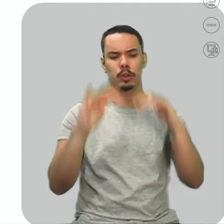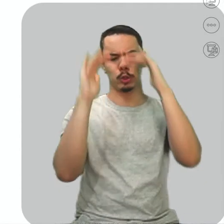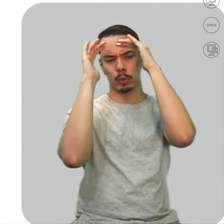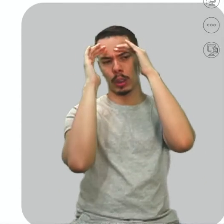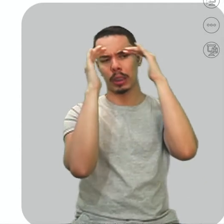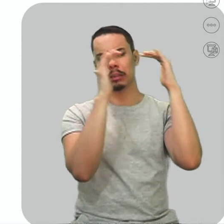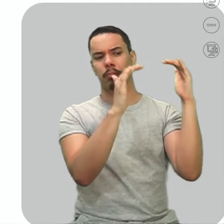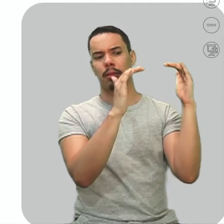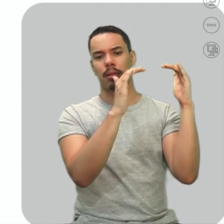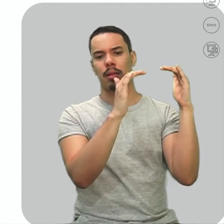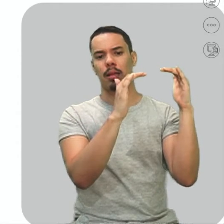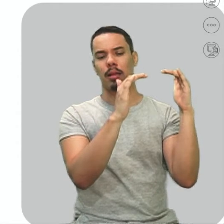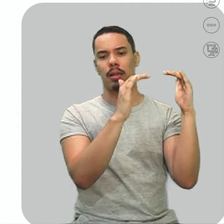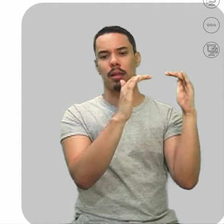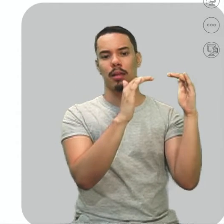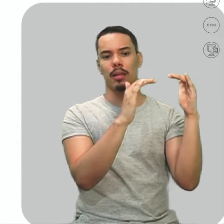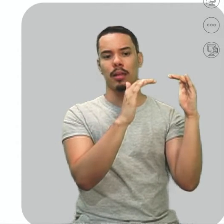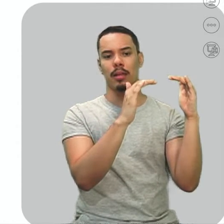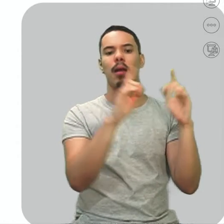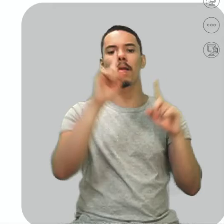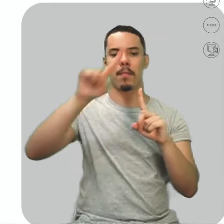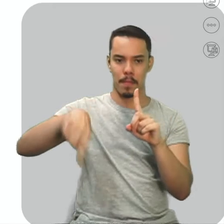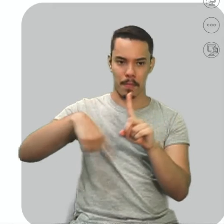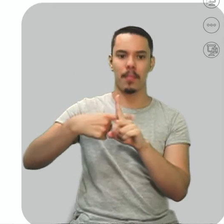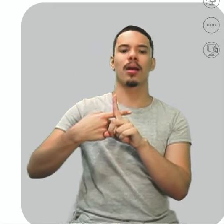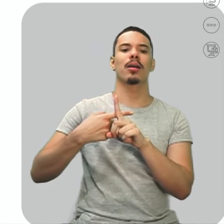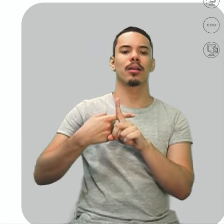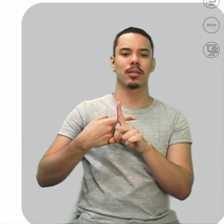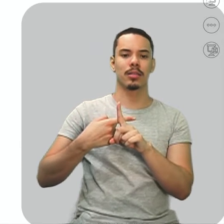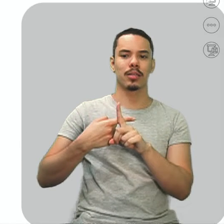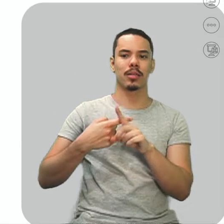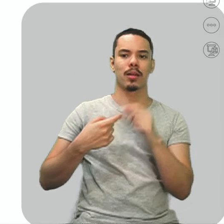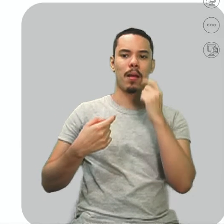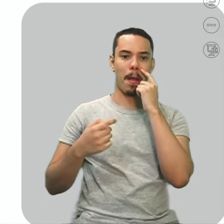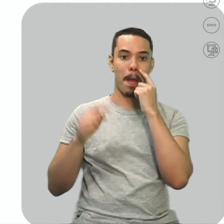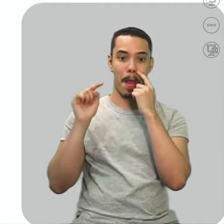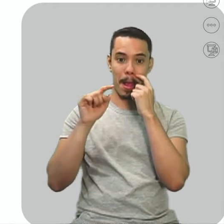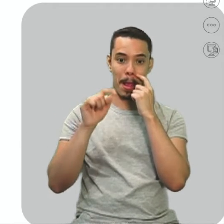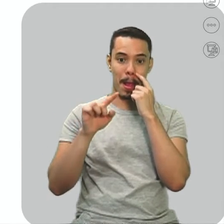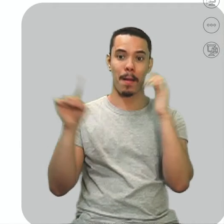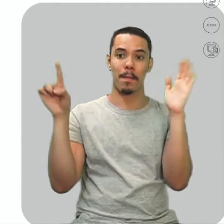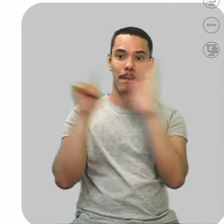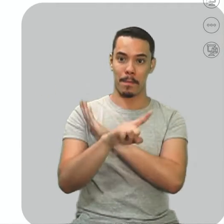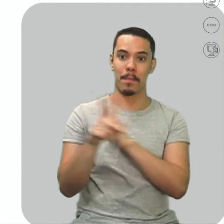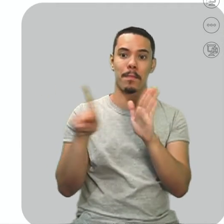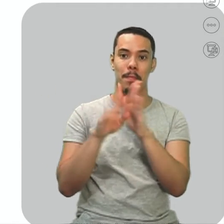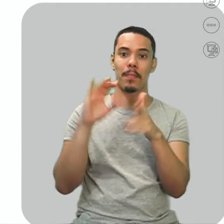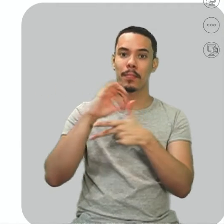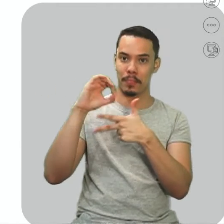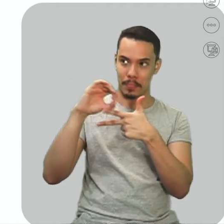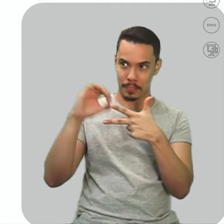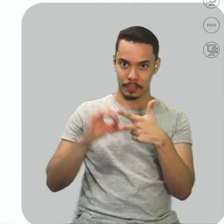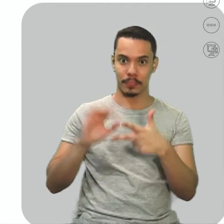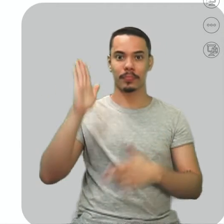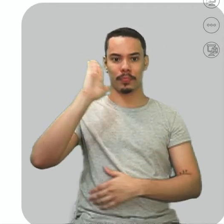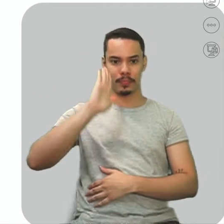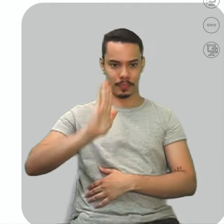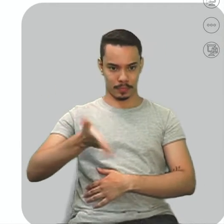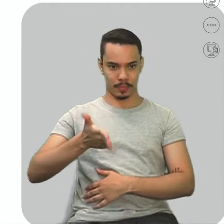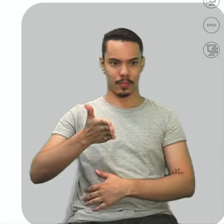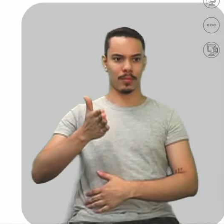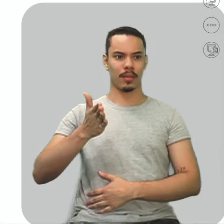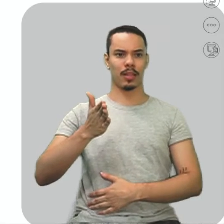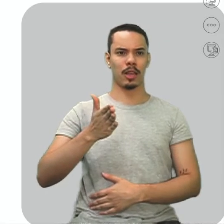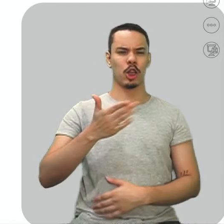aí adição tá esse daqui tá foi uma questão né do Enem já